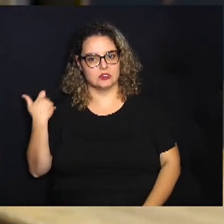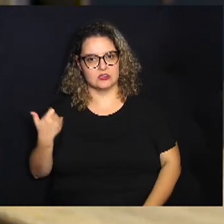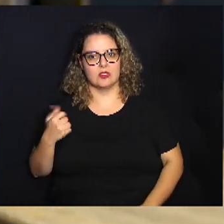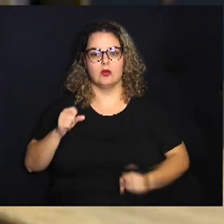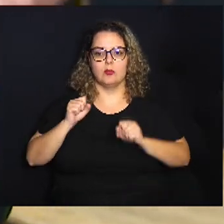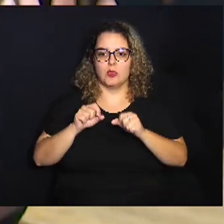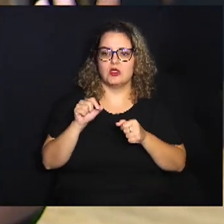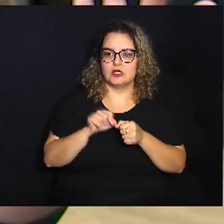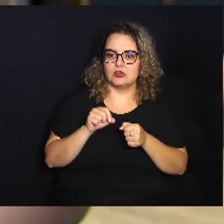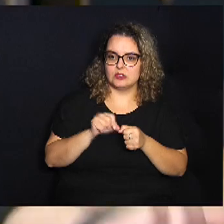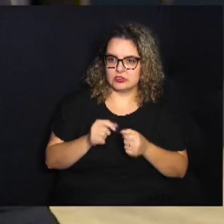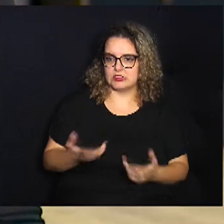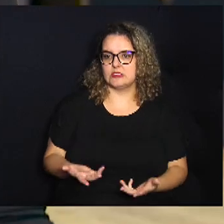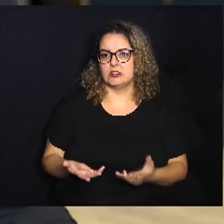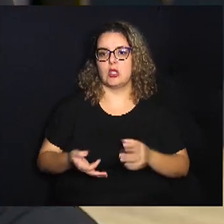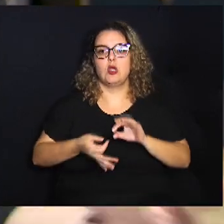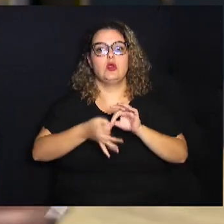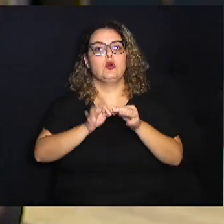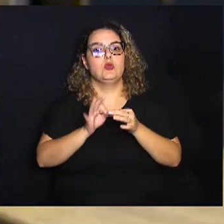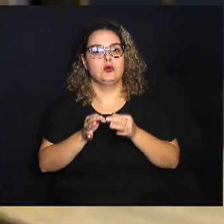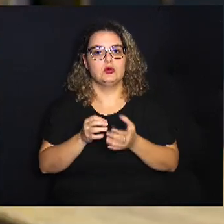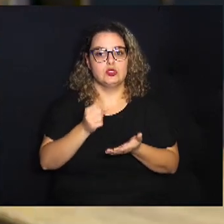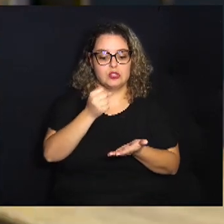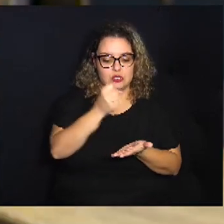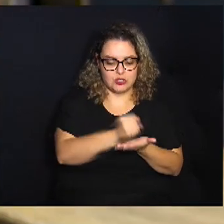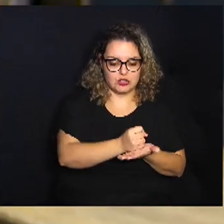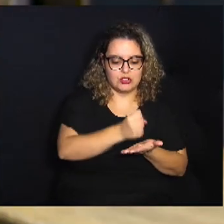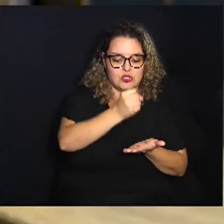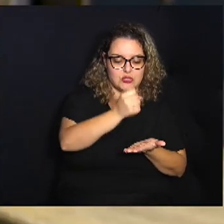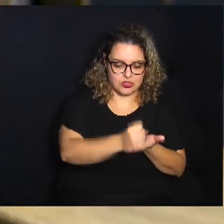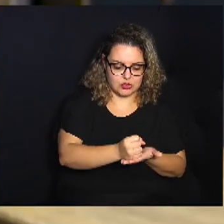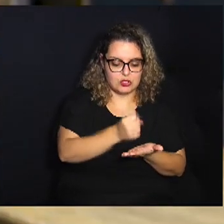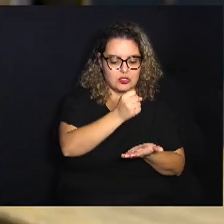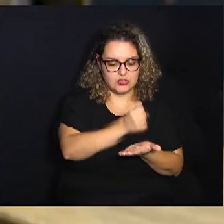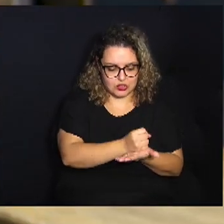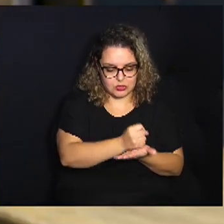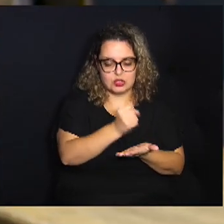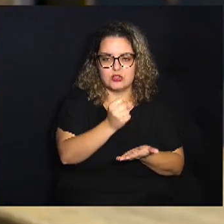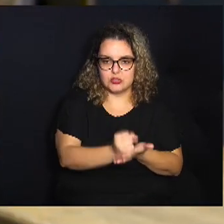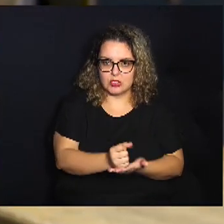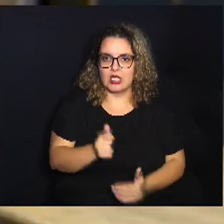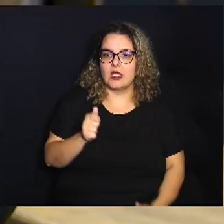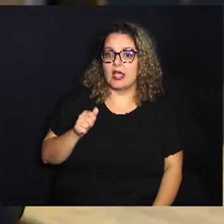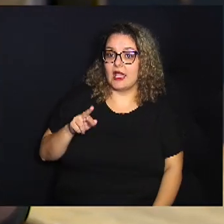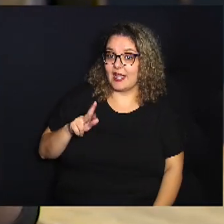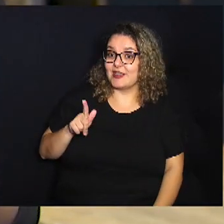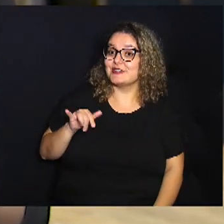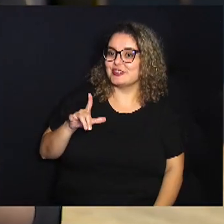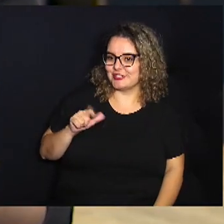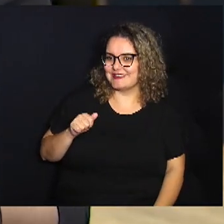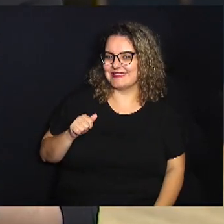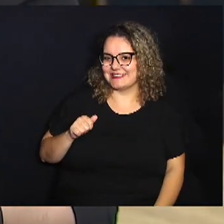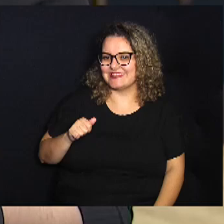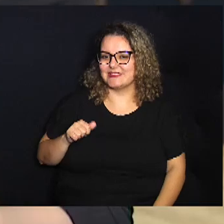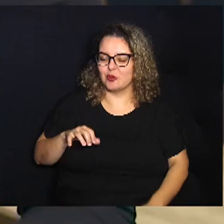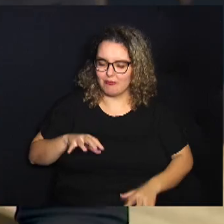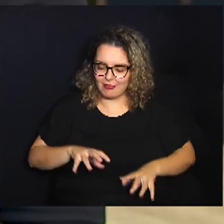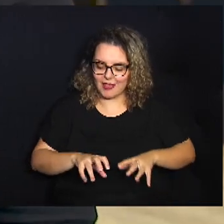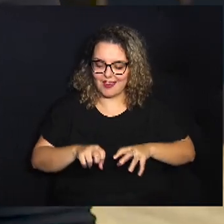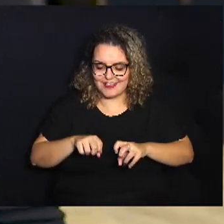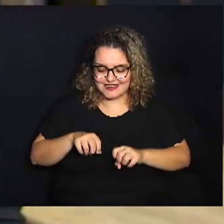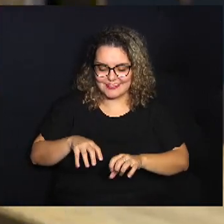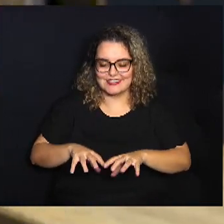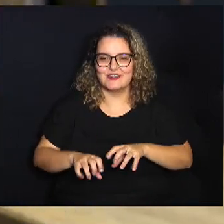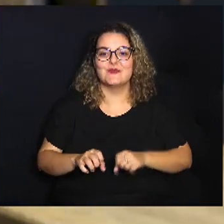fazer oficinas de carimbos, de argila. Então, são bem atividades bem mão na massa mesmo,